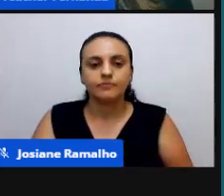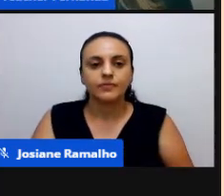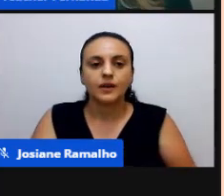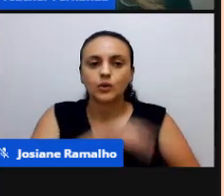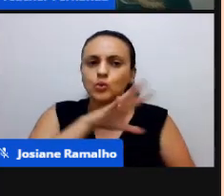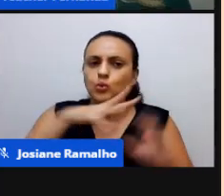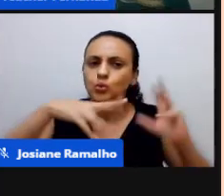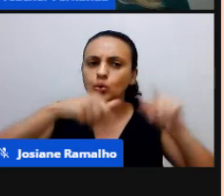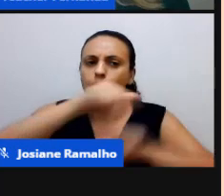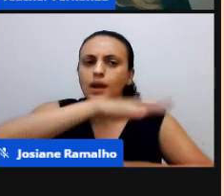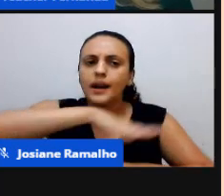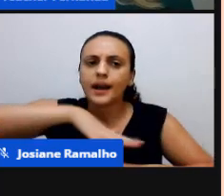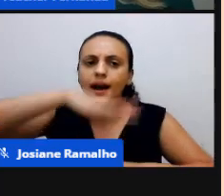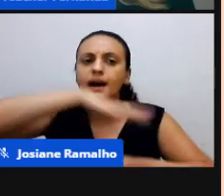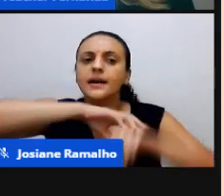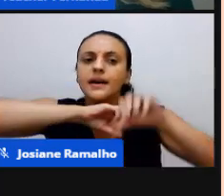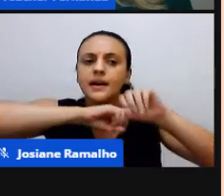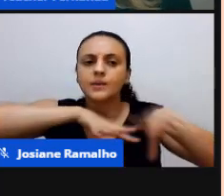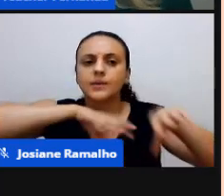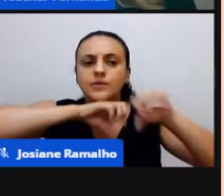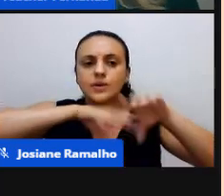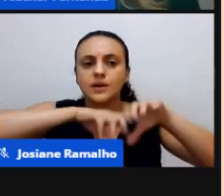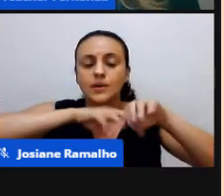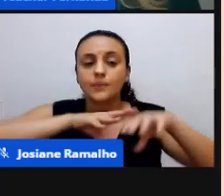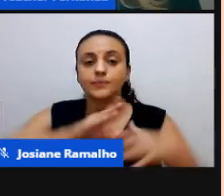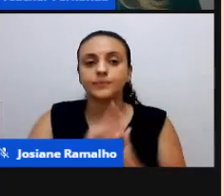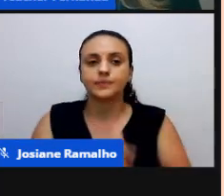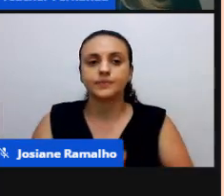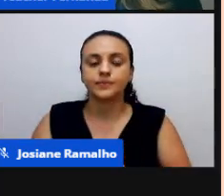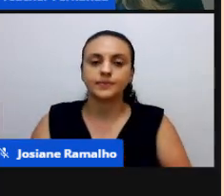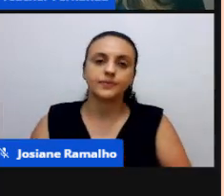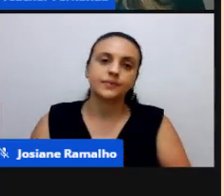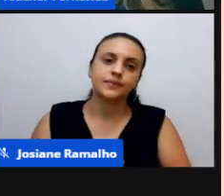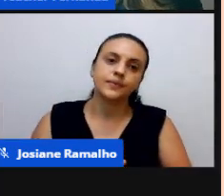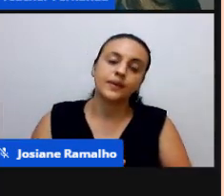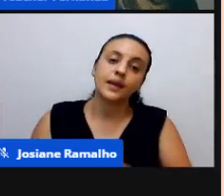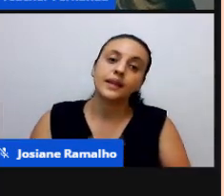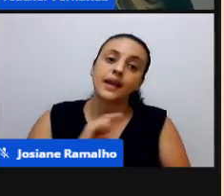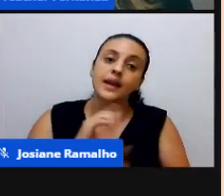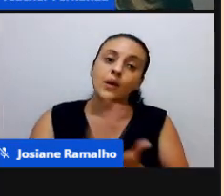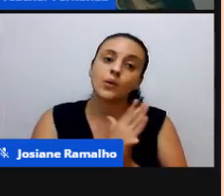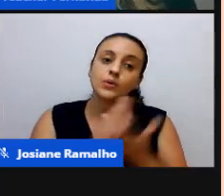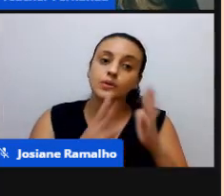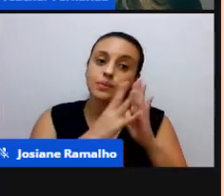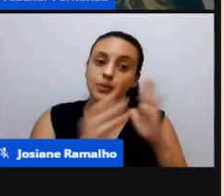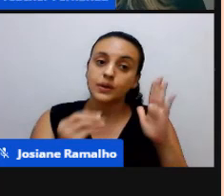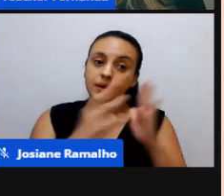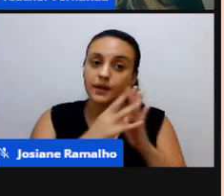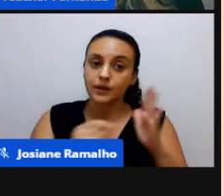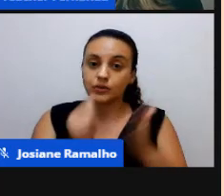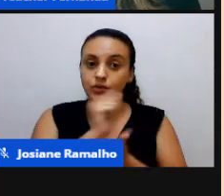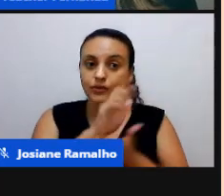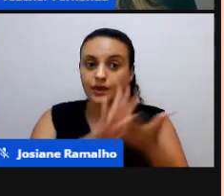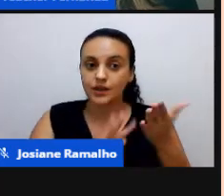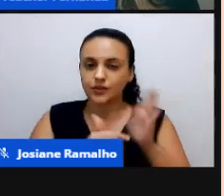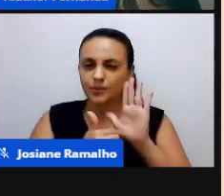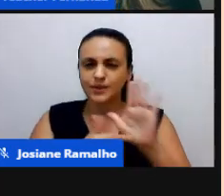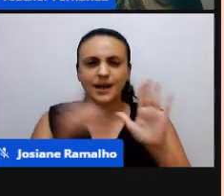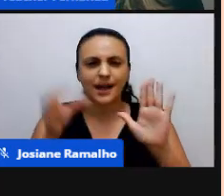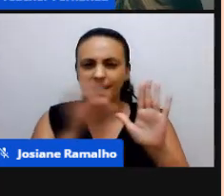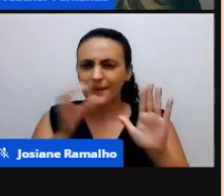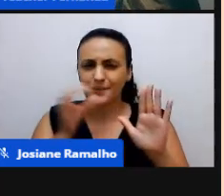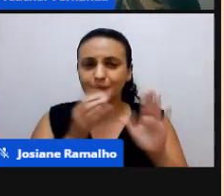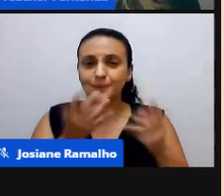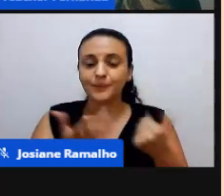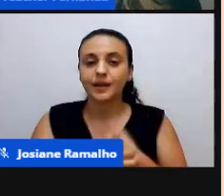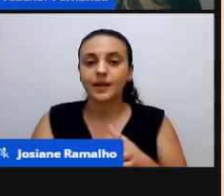Educacional. Muito bem, aqui eu trago alguns modelos de atividades que eu vou passar rapidamente, que são possibilidades que o